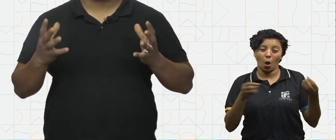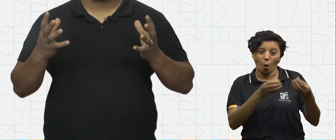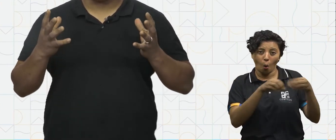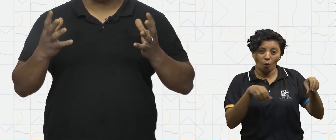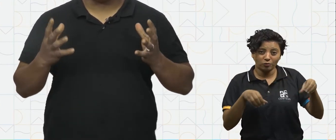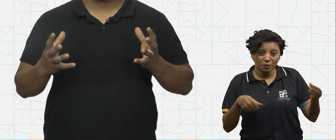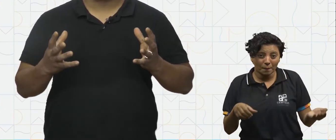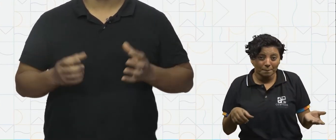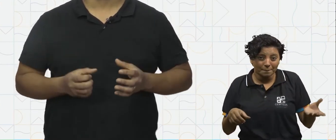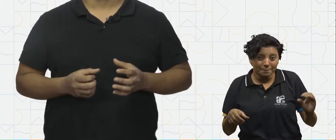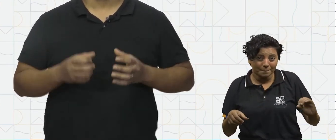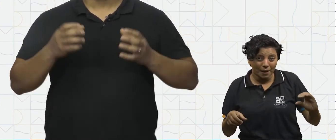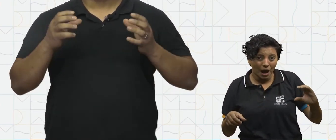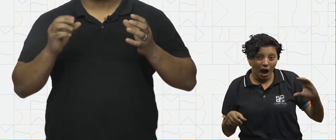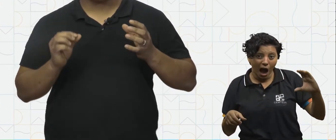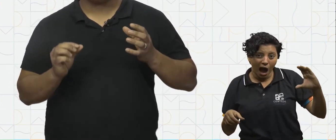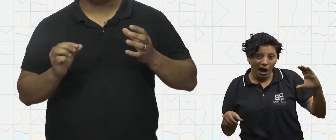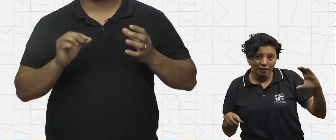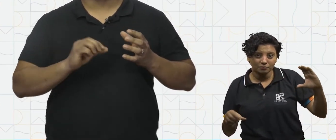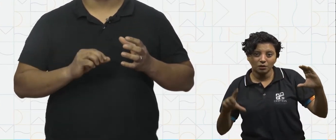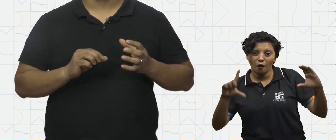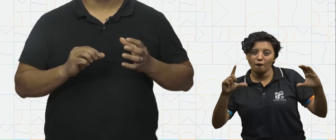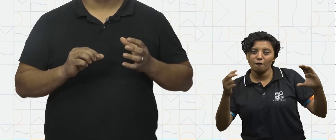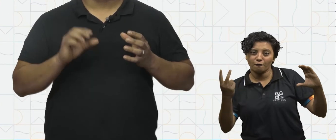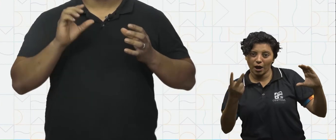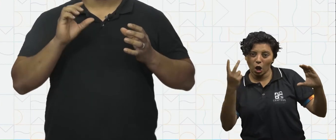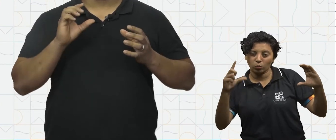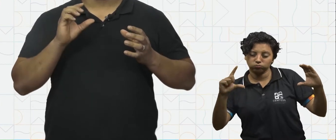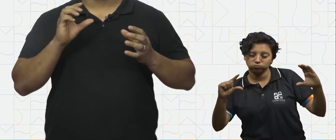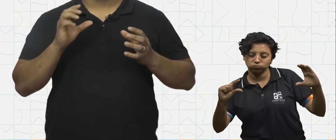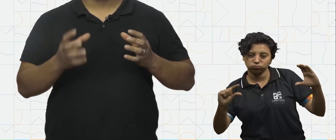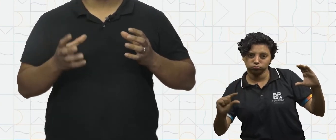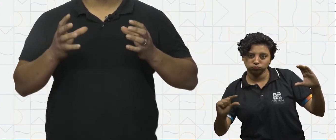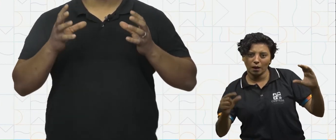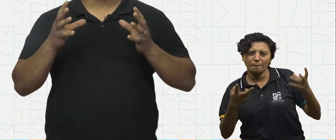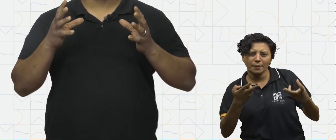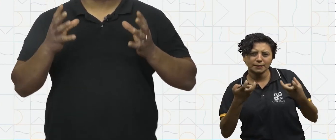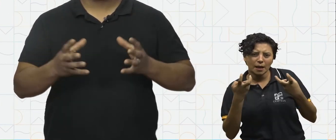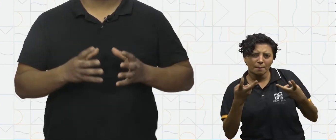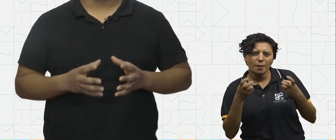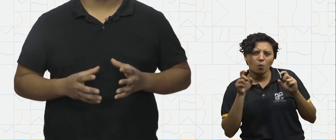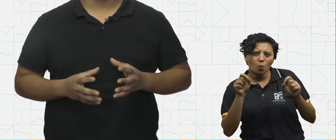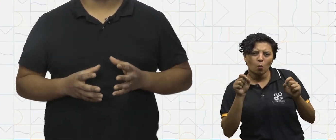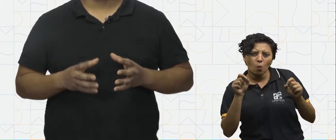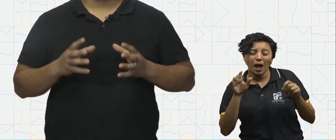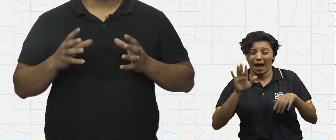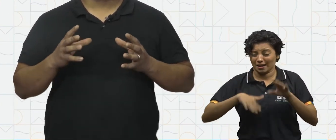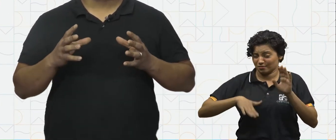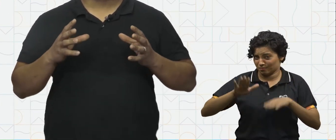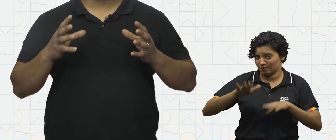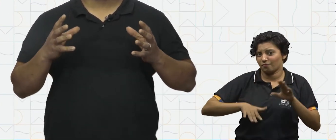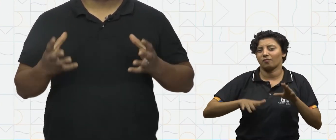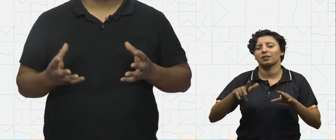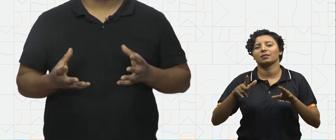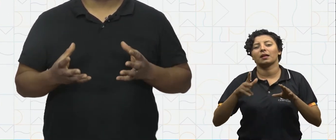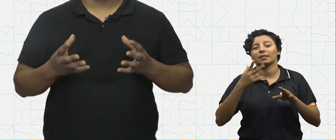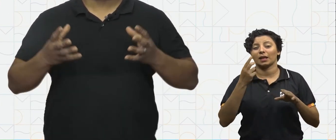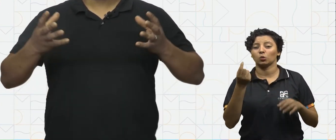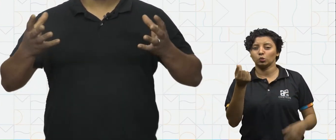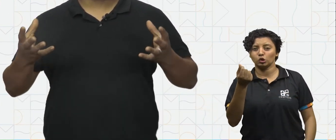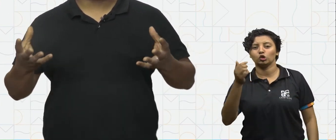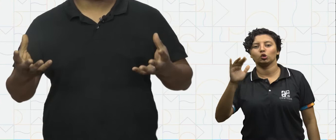ovos nós compramos, menor é o valor. Percebemos que, em alguns casos, há um